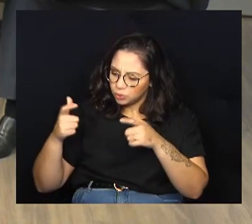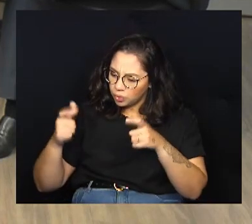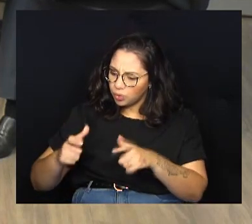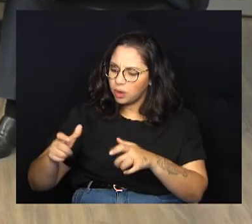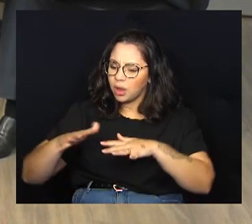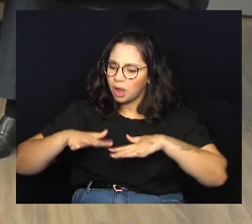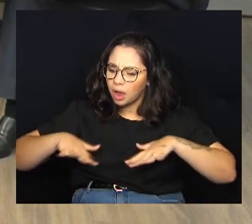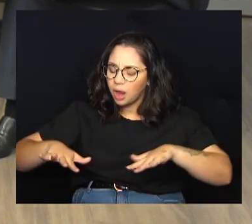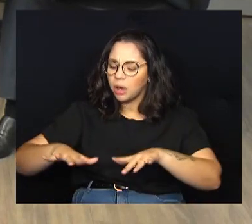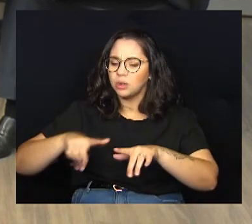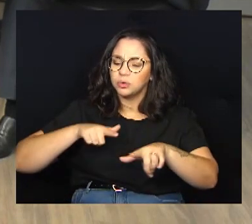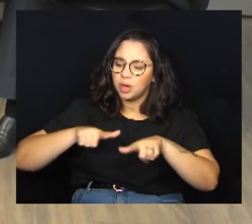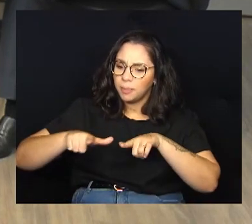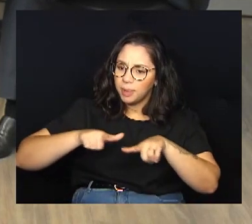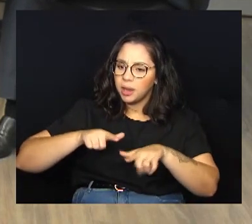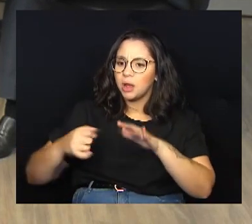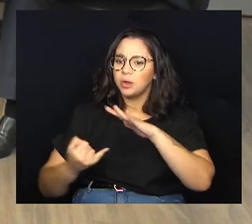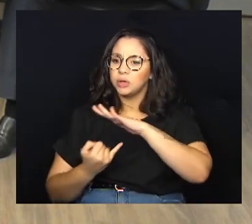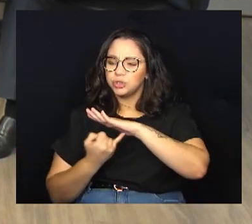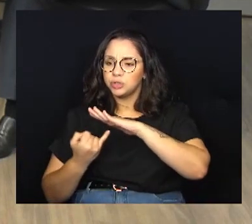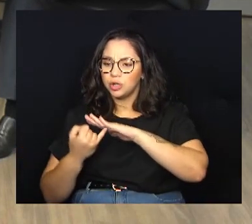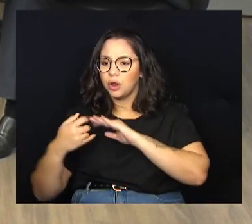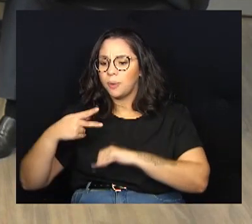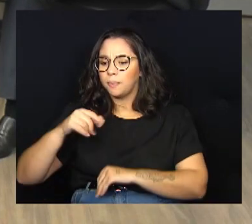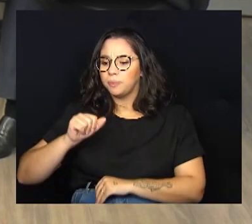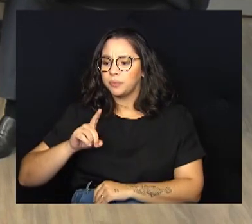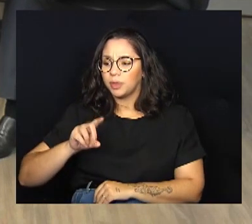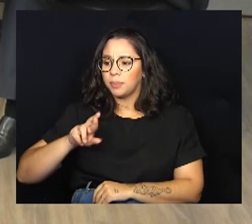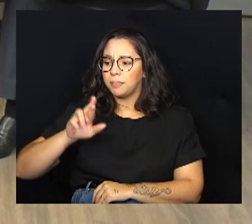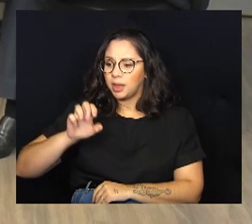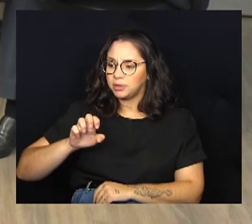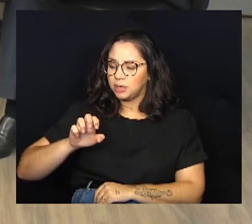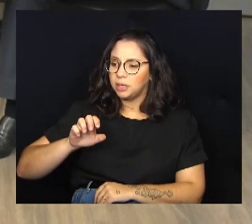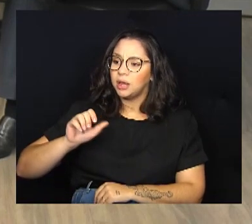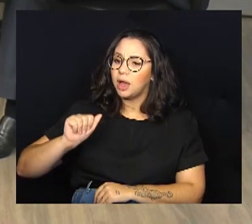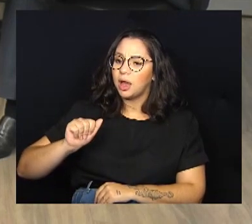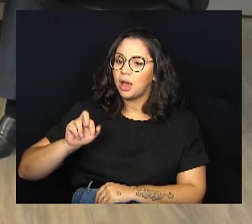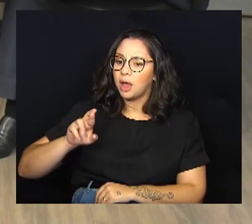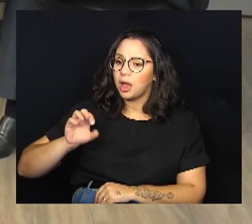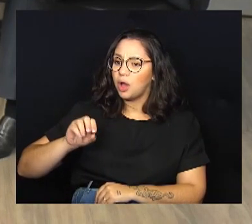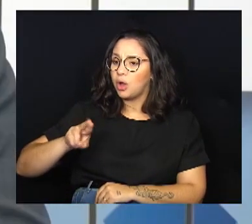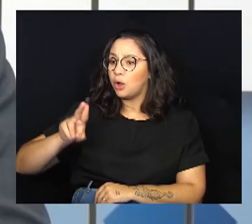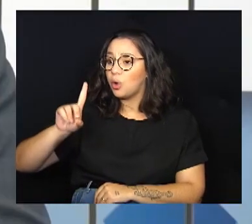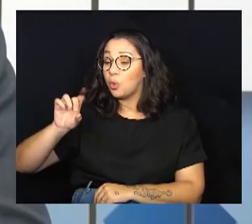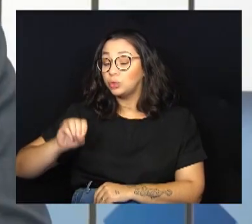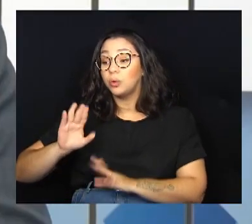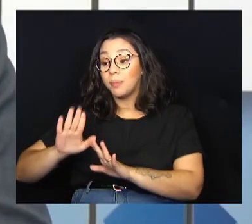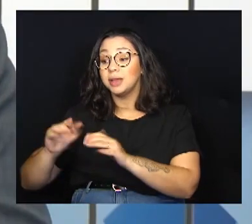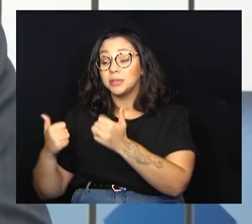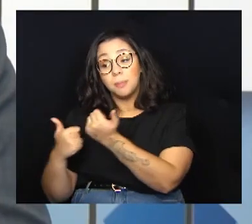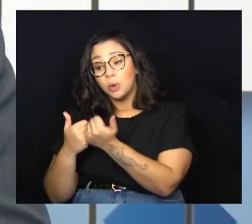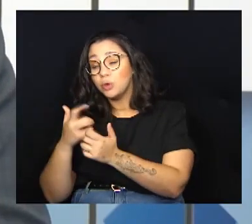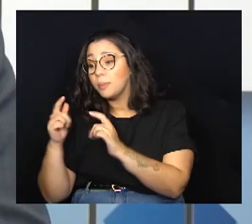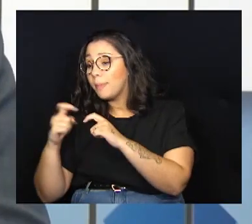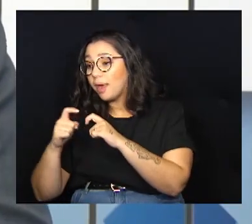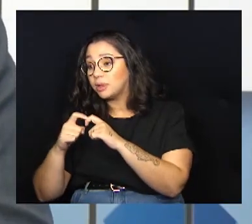não só o dependente químico, ali tem um autista, ali tem um síndrome de Down, e me fala, por exemplo, uma criança que está